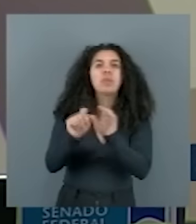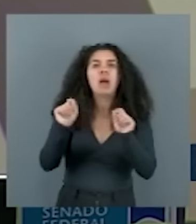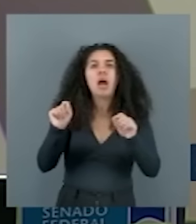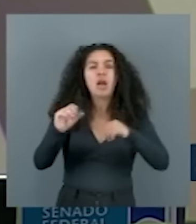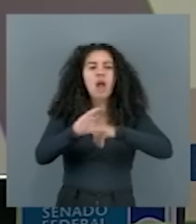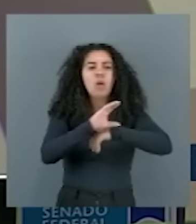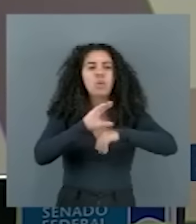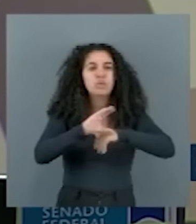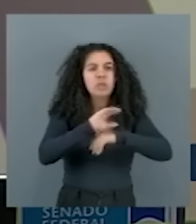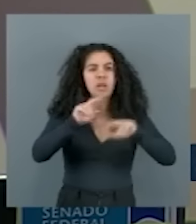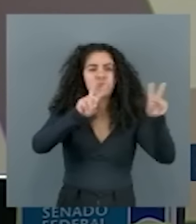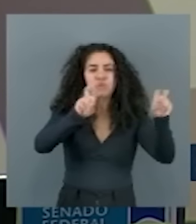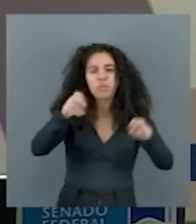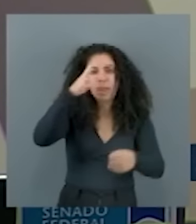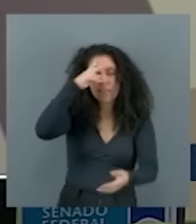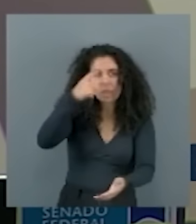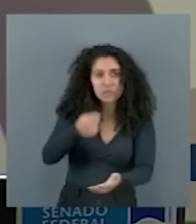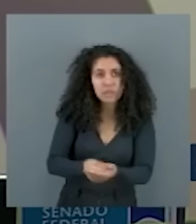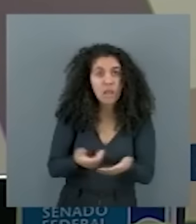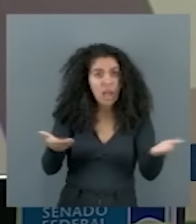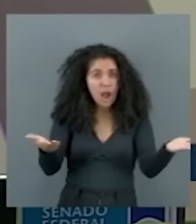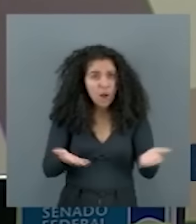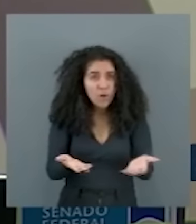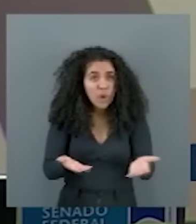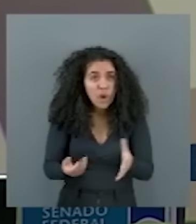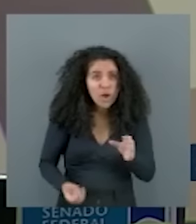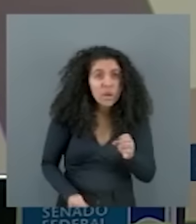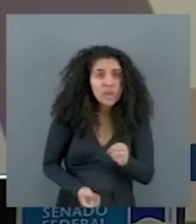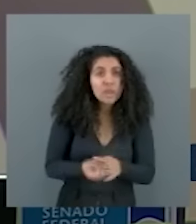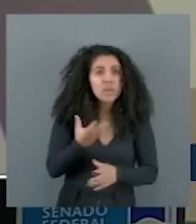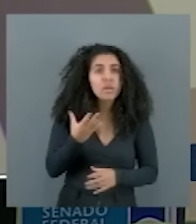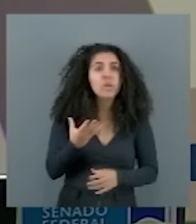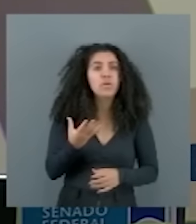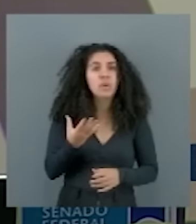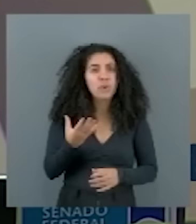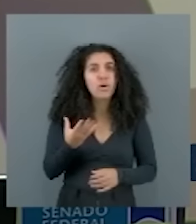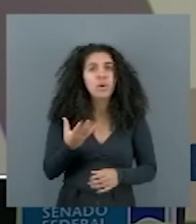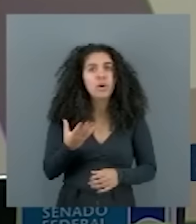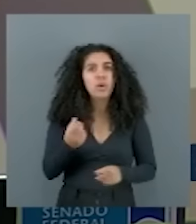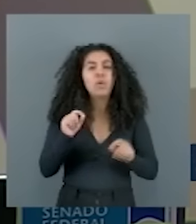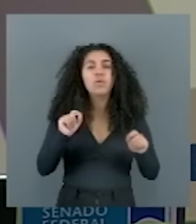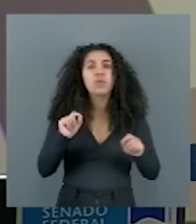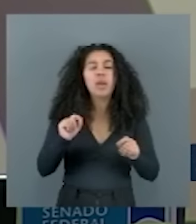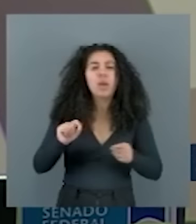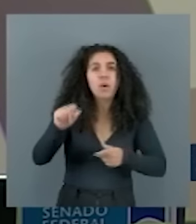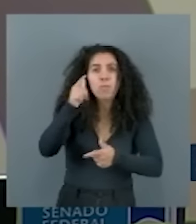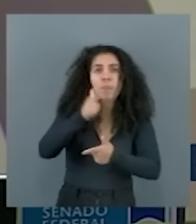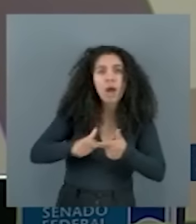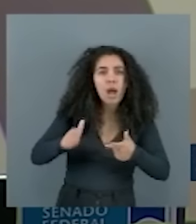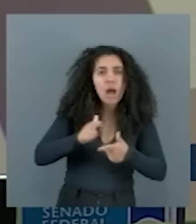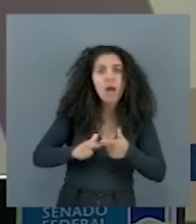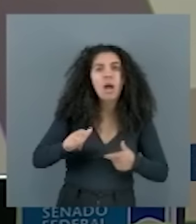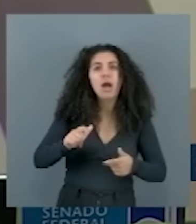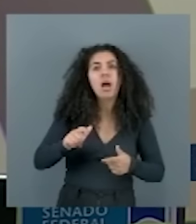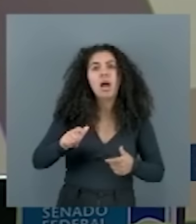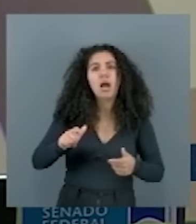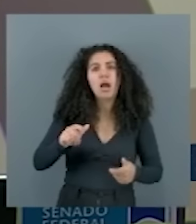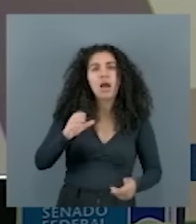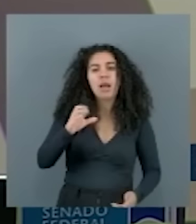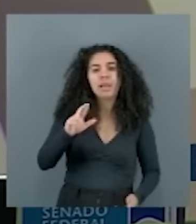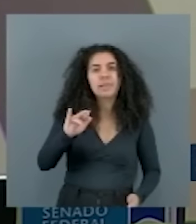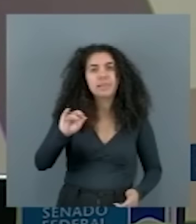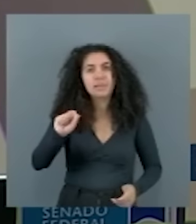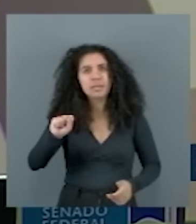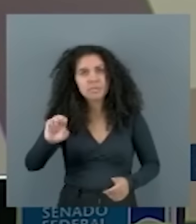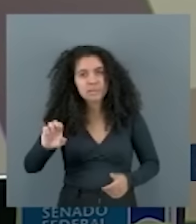medida. E agora estabeleceu-se uma crise entre os poderes,